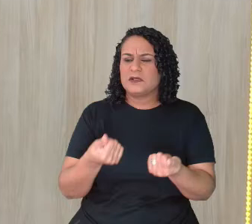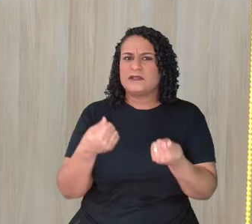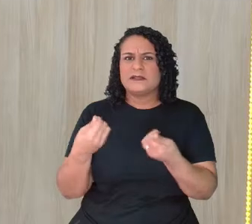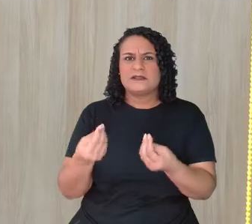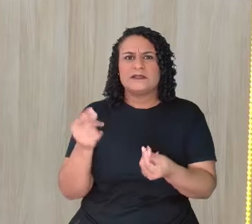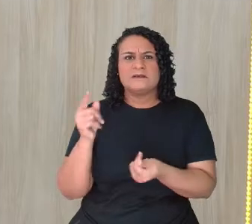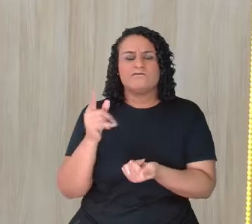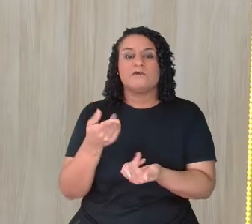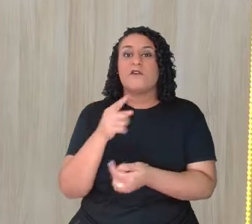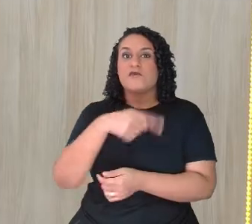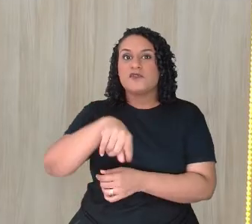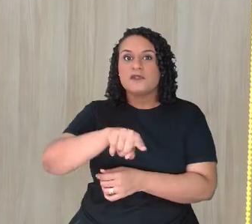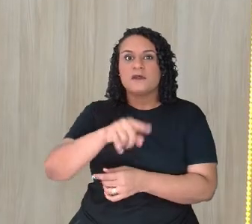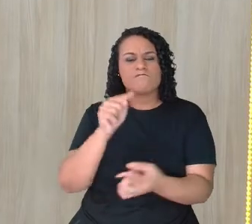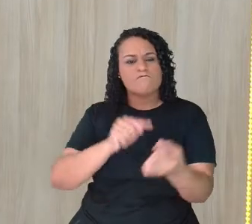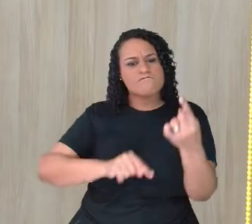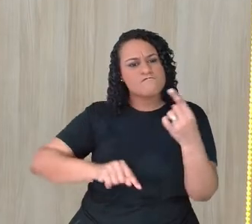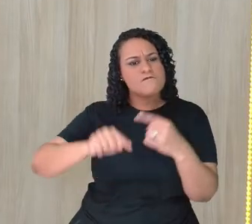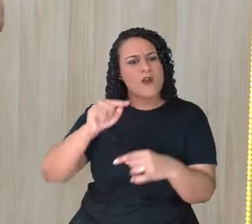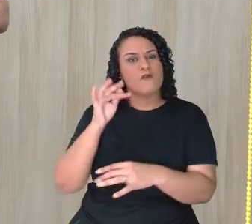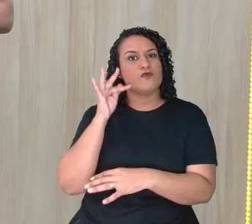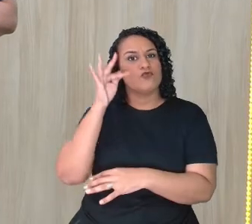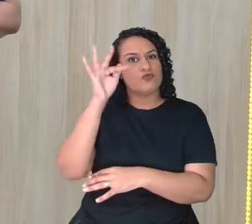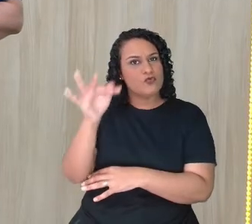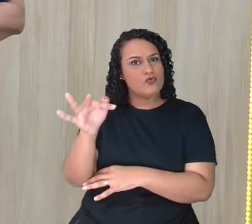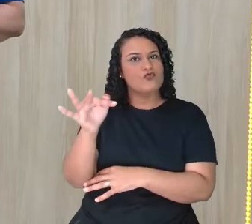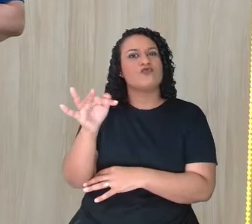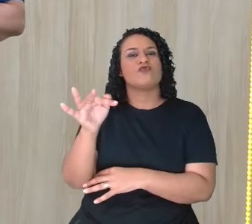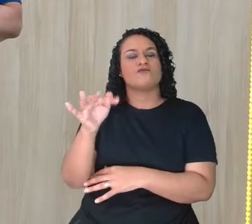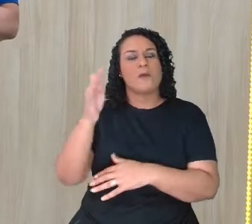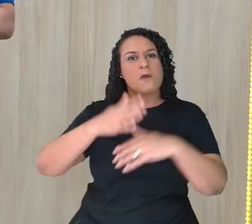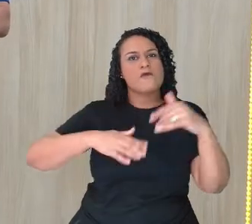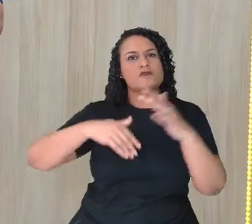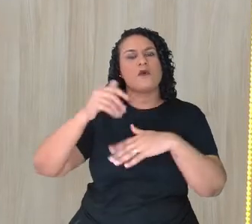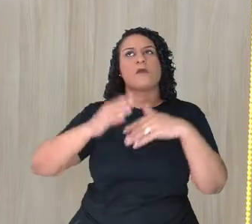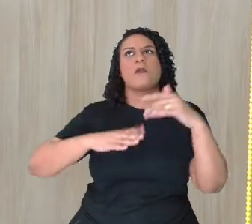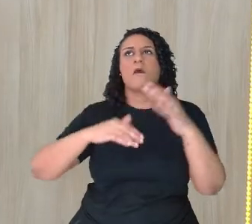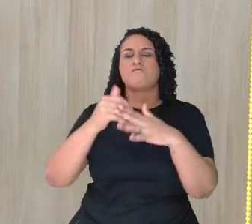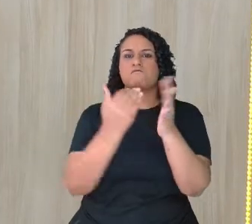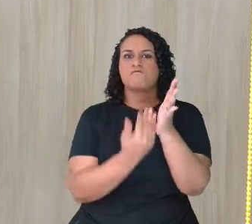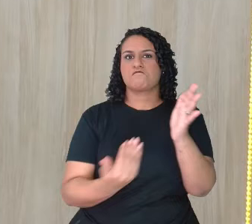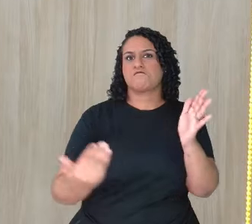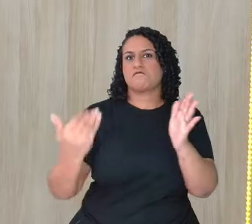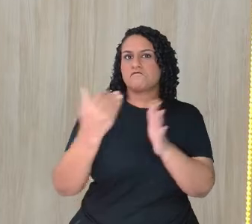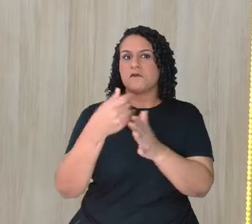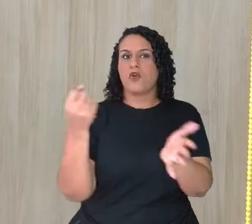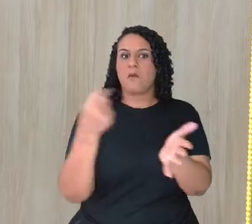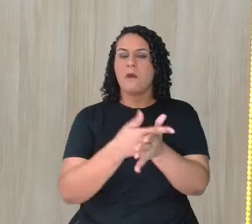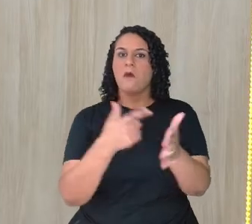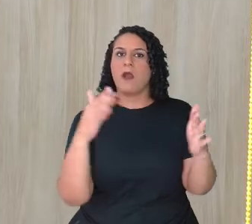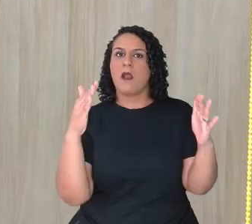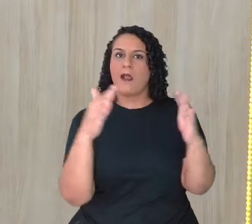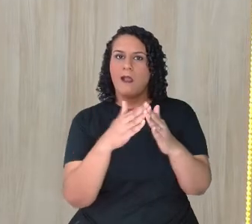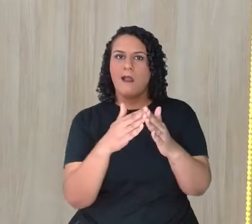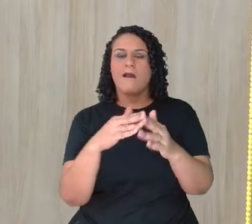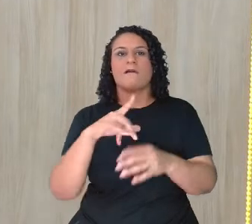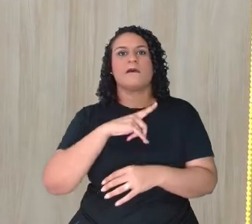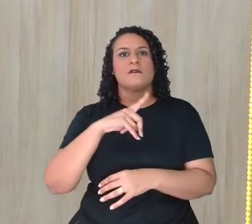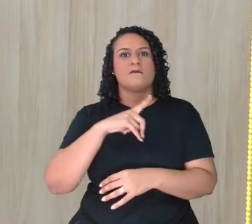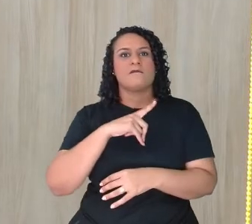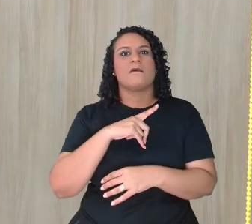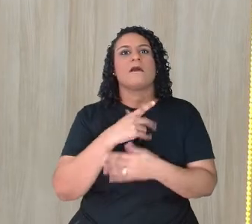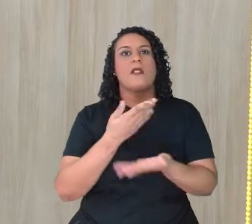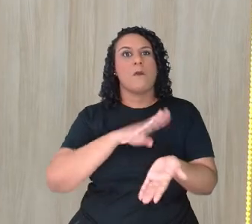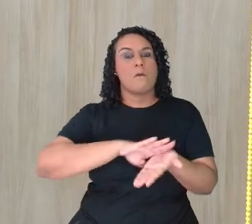aí profissionalmente, comprar um carro, uma casa maravilhosa, se você tiver uma conta, não é, estourando assim, não é? Bem cheia